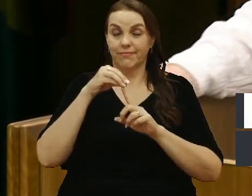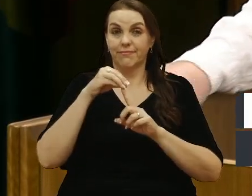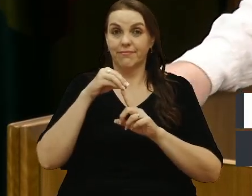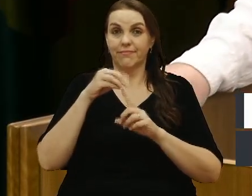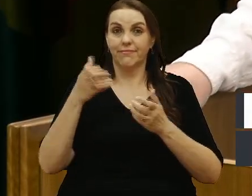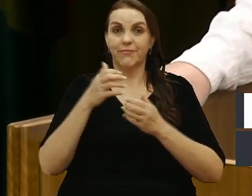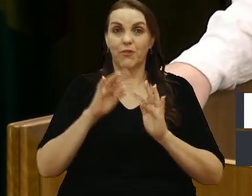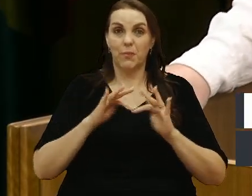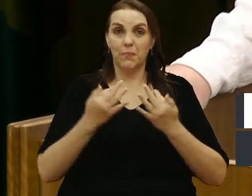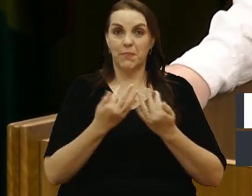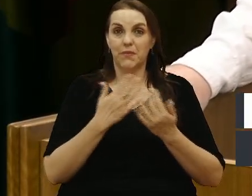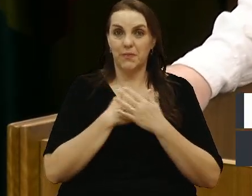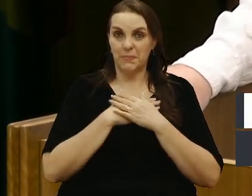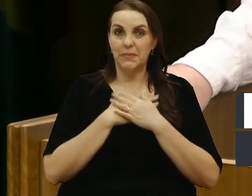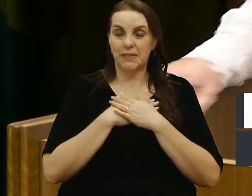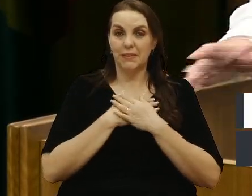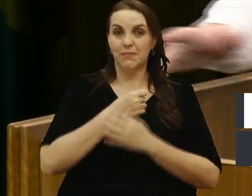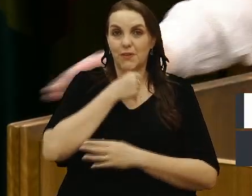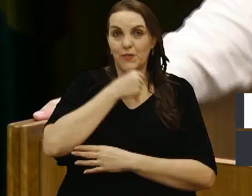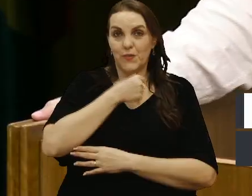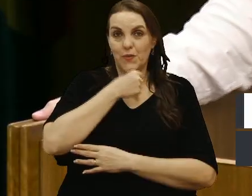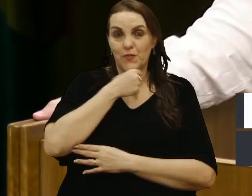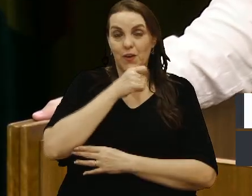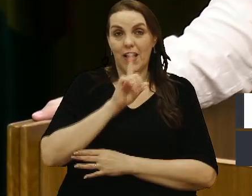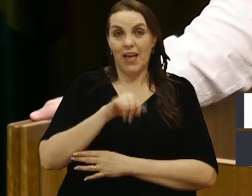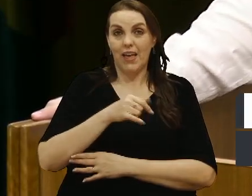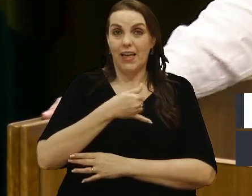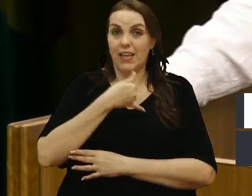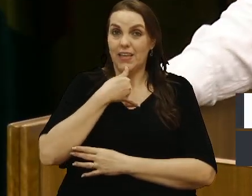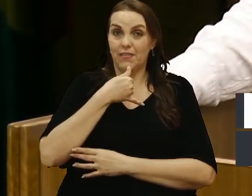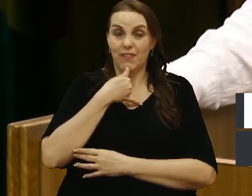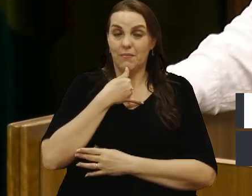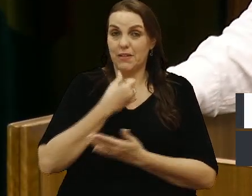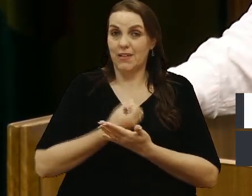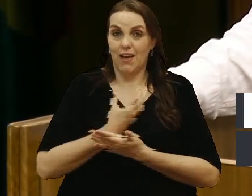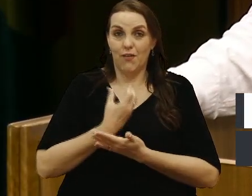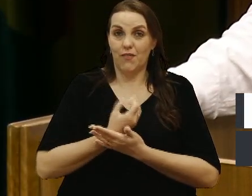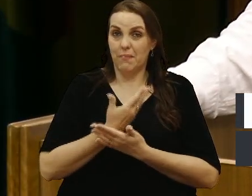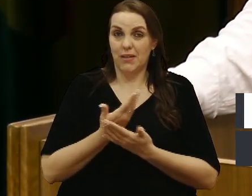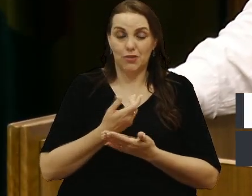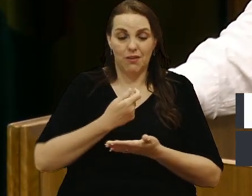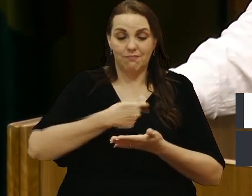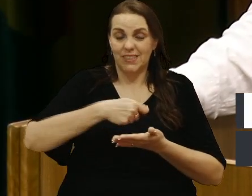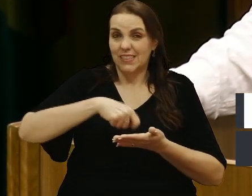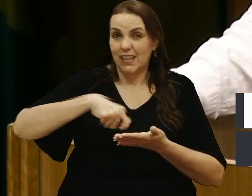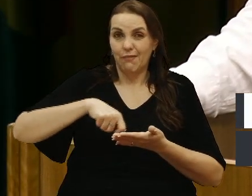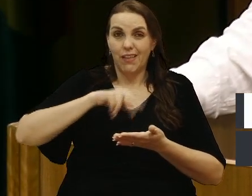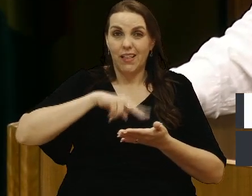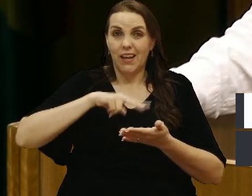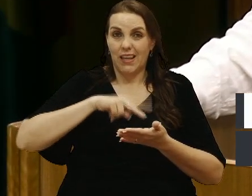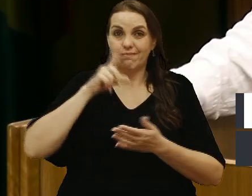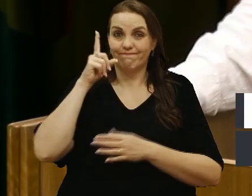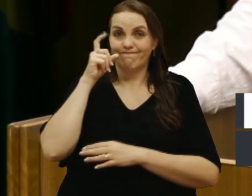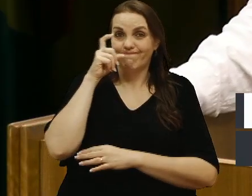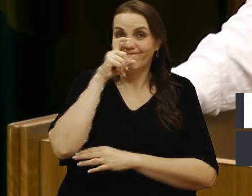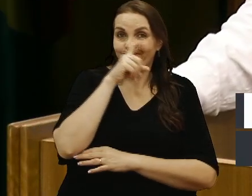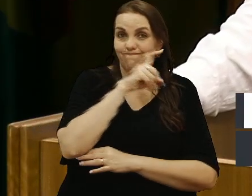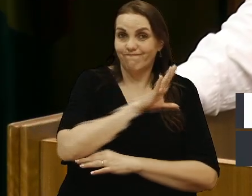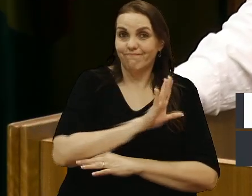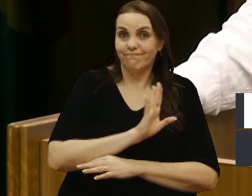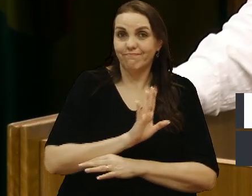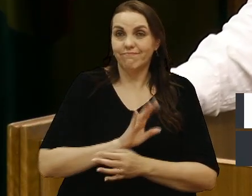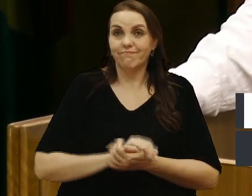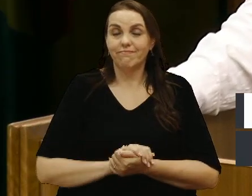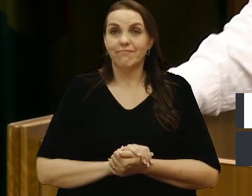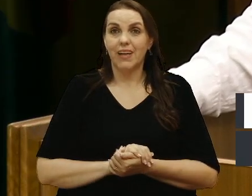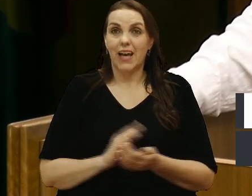da minha família, porque, bom, meus avós eram, infelizmente, analfabetos funcionais, né? Conseguiam escrever o nome e ler com severa dificuldade o jornal.